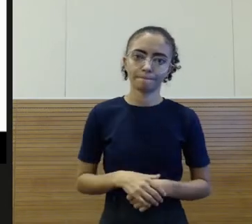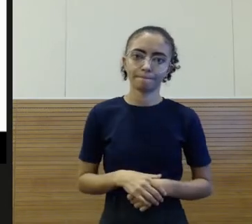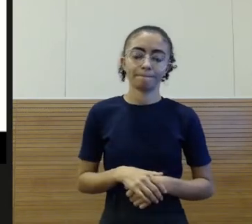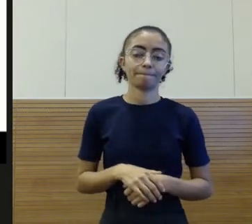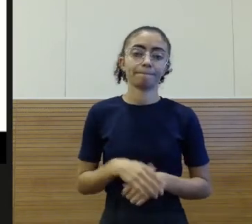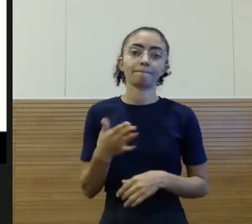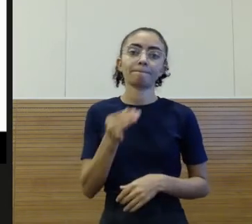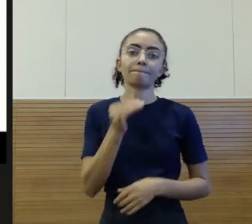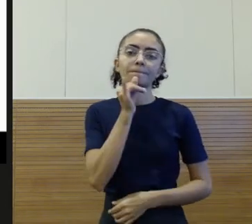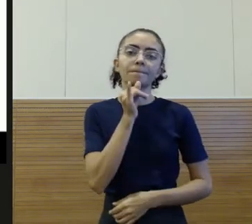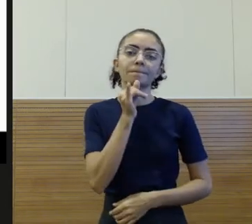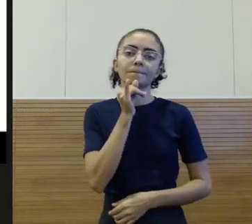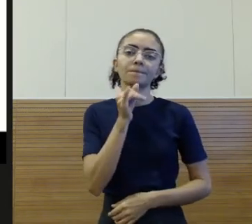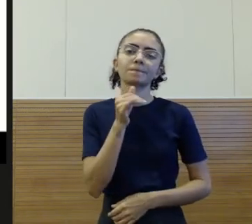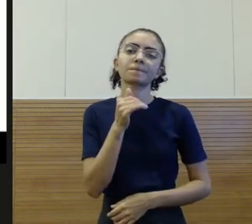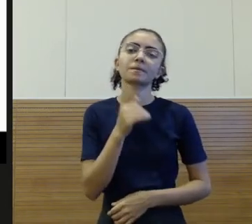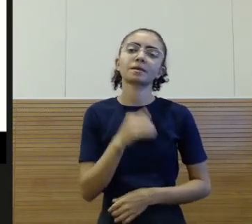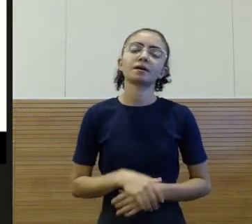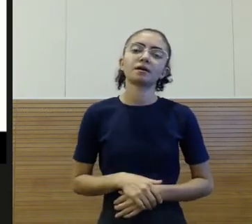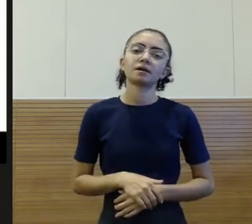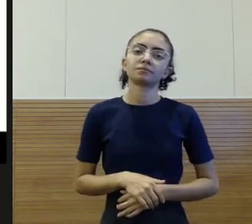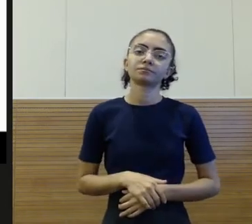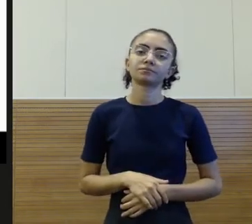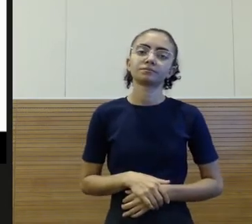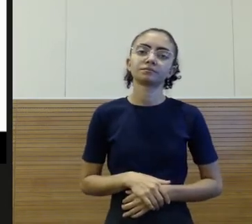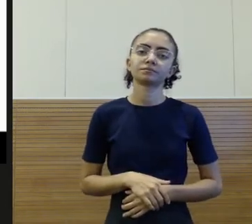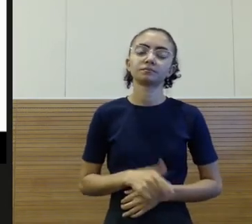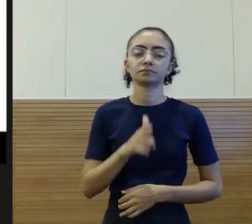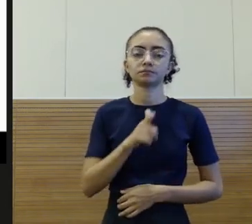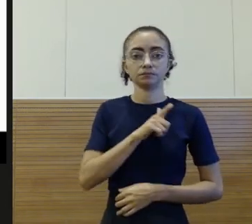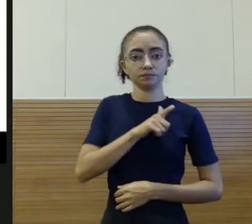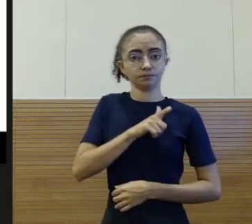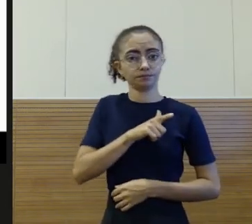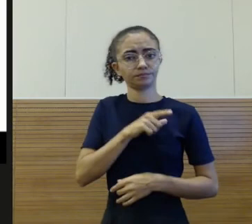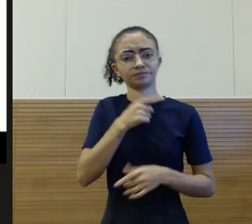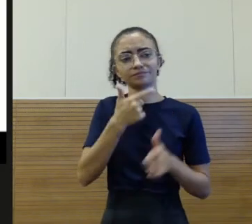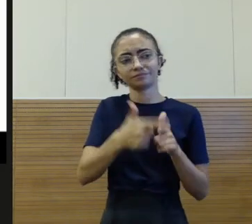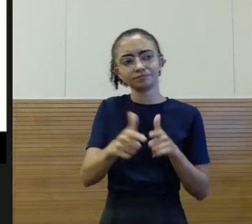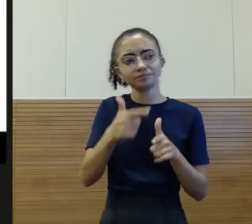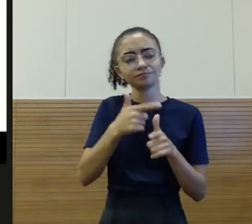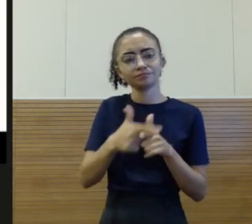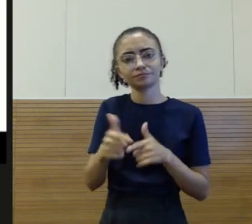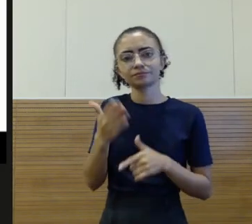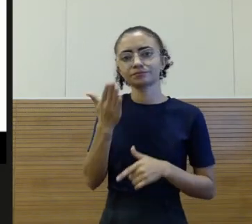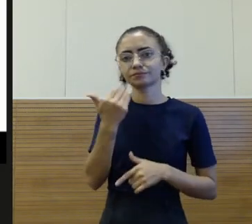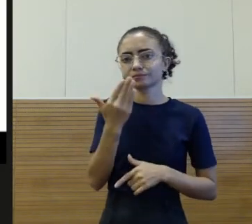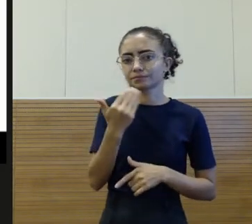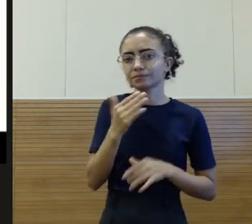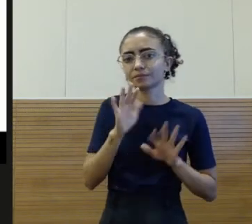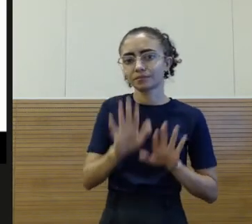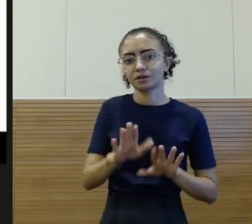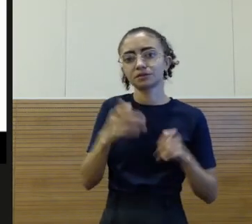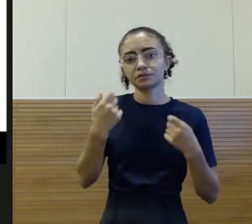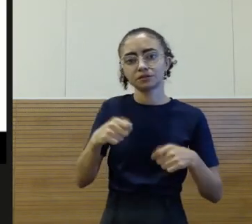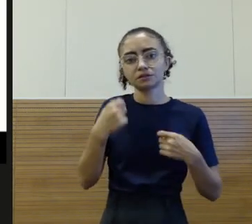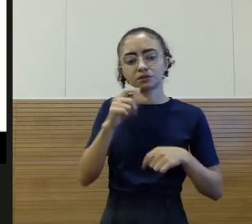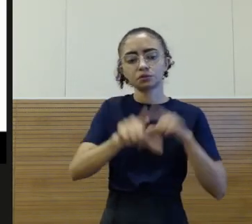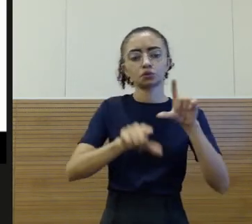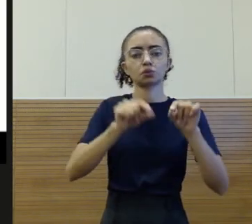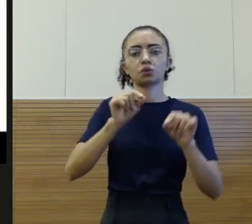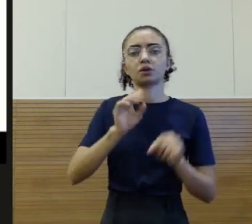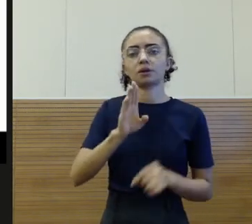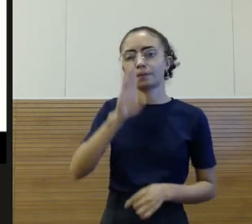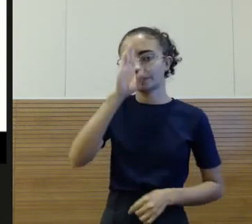dar um exemplo, acredito que a senhora Cecília falou um pouco disso, temos muitos problemas alimentares, mas temos que priorizar. Então, quais são os indicadores